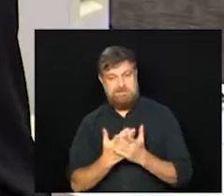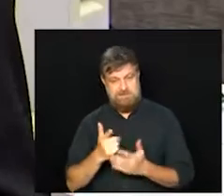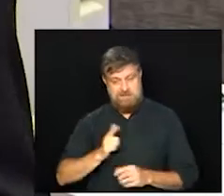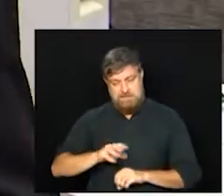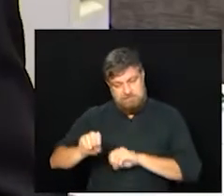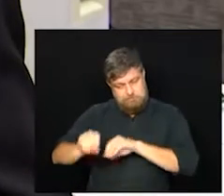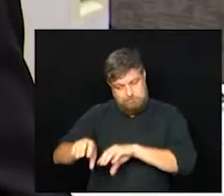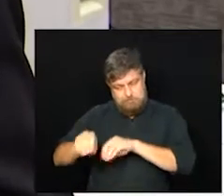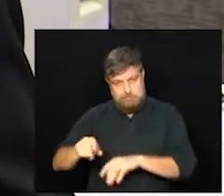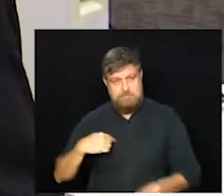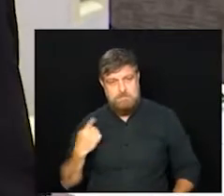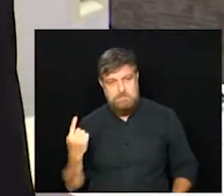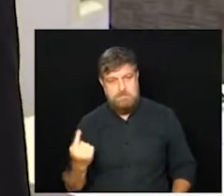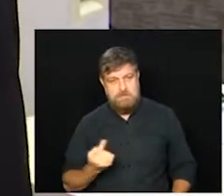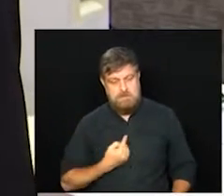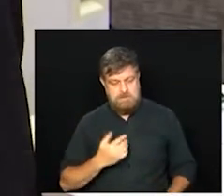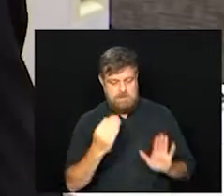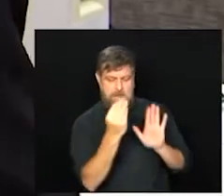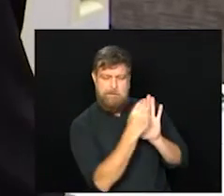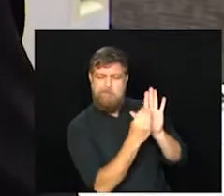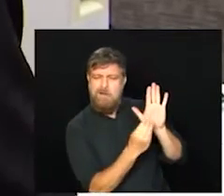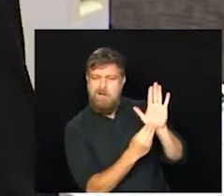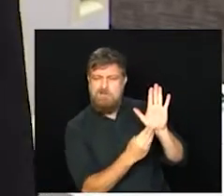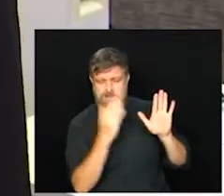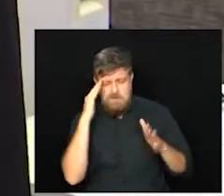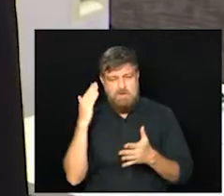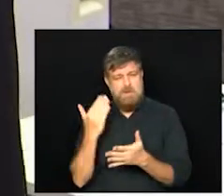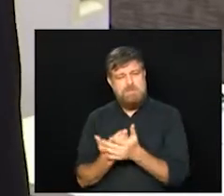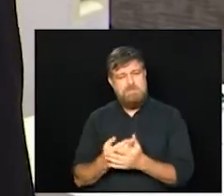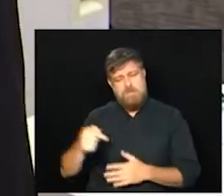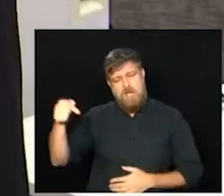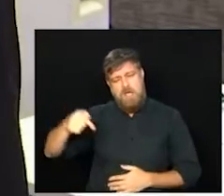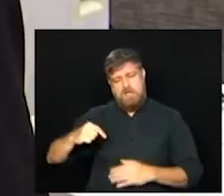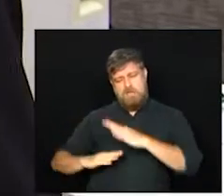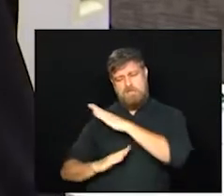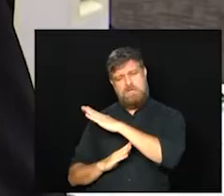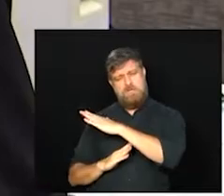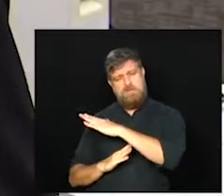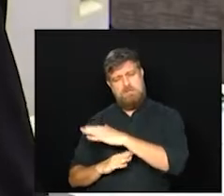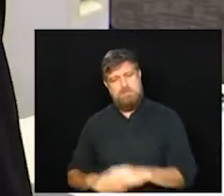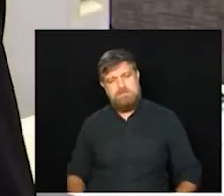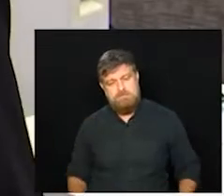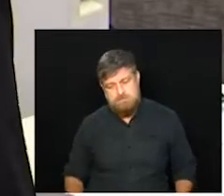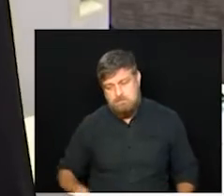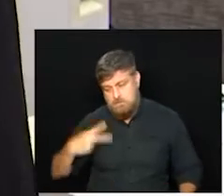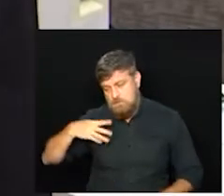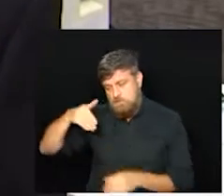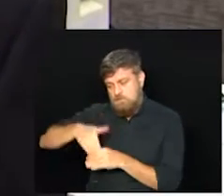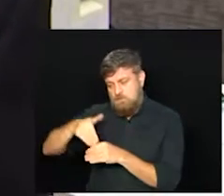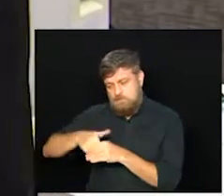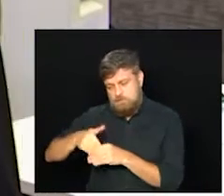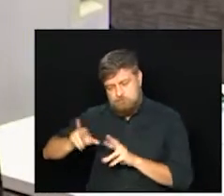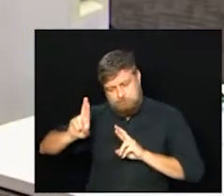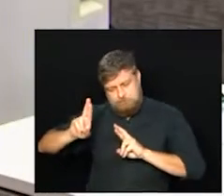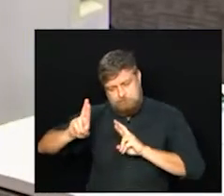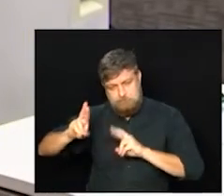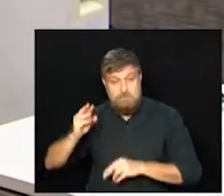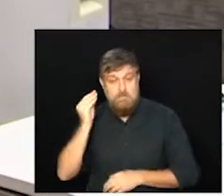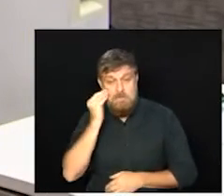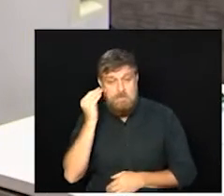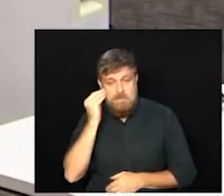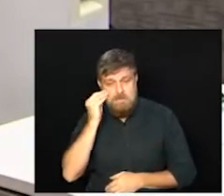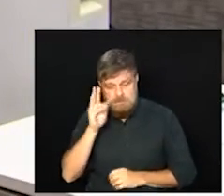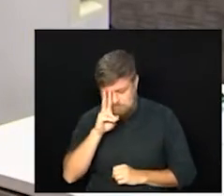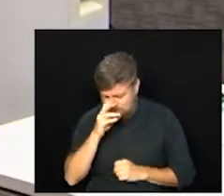gente está subindo ele em pauta, provavelmente vai ser para vir para aprovação. E assim, vamos tentar com todas